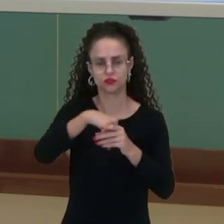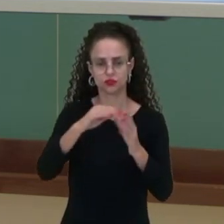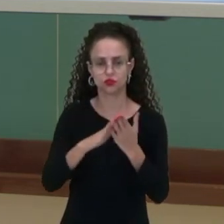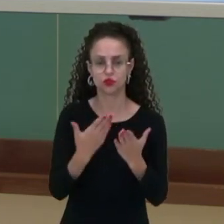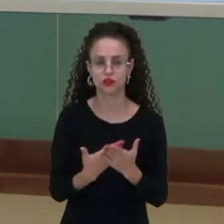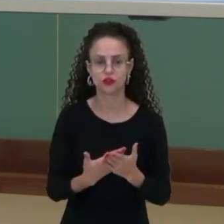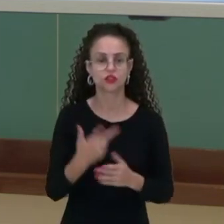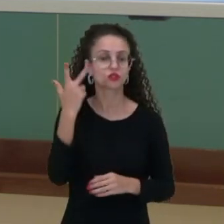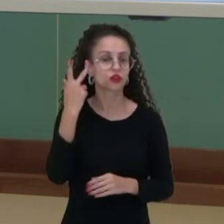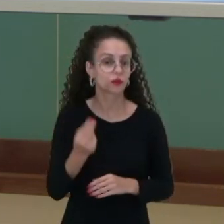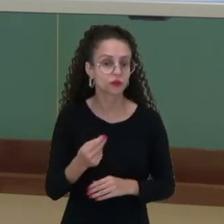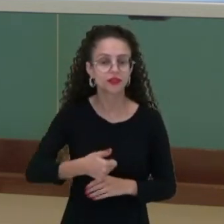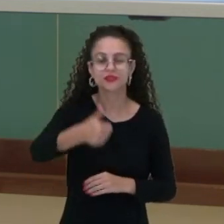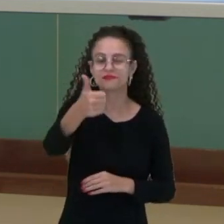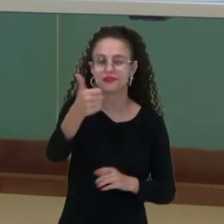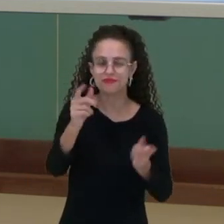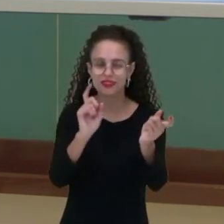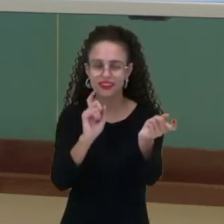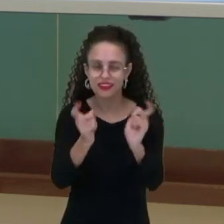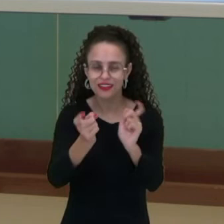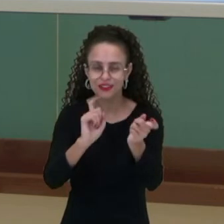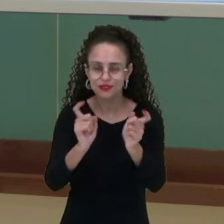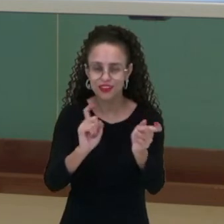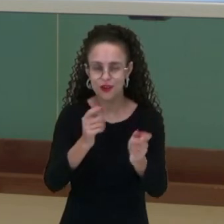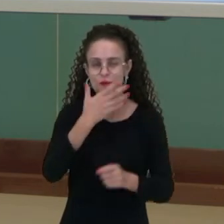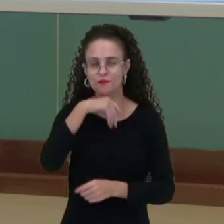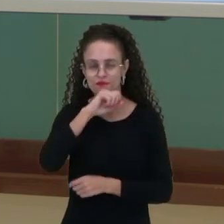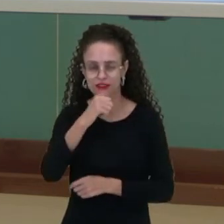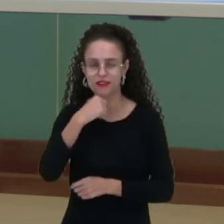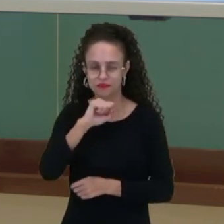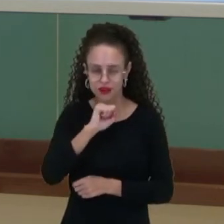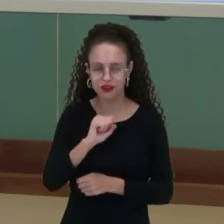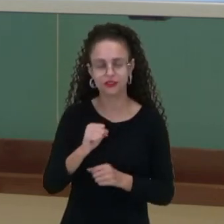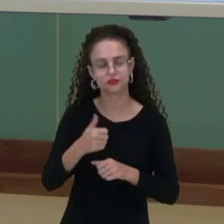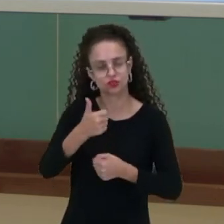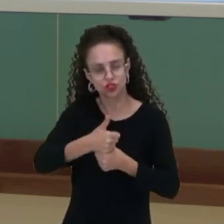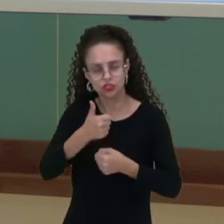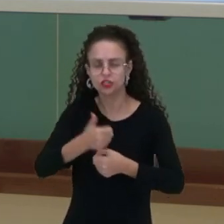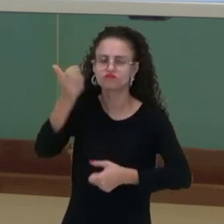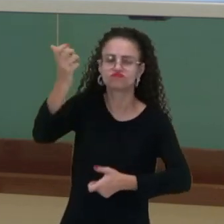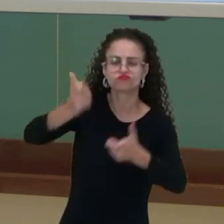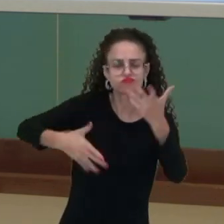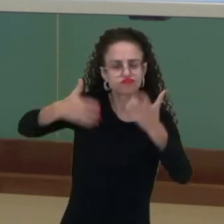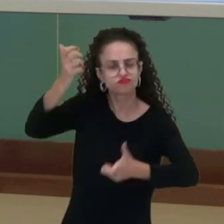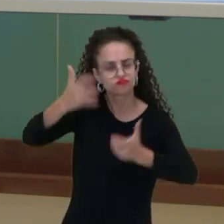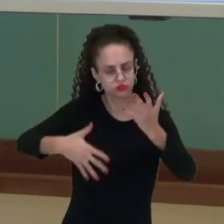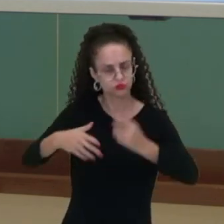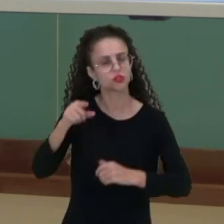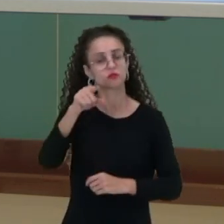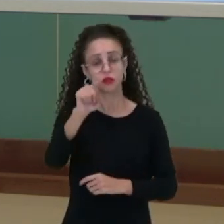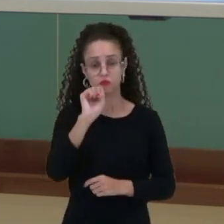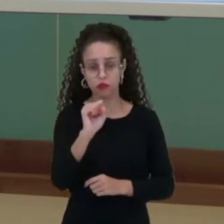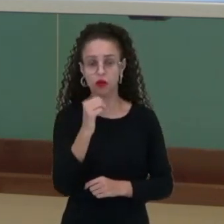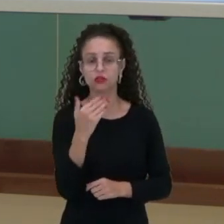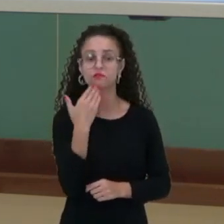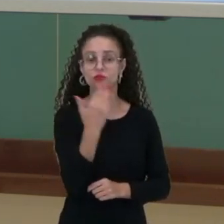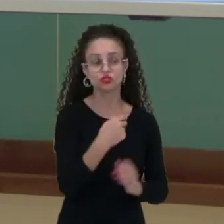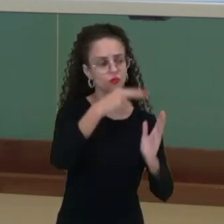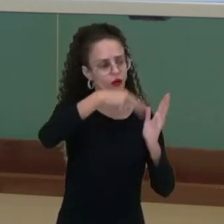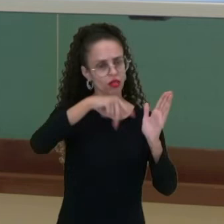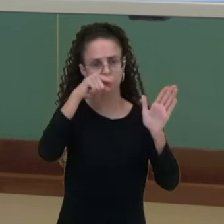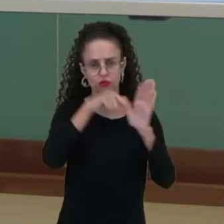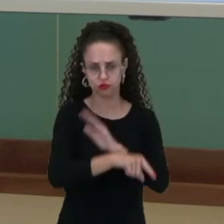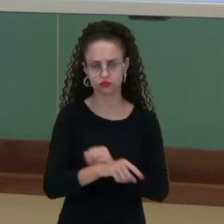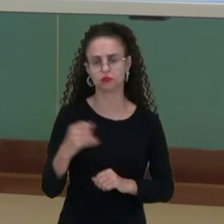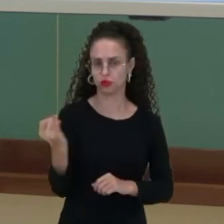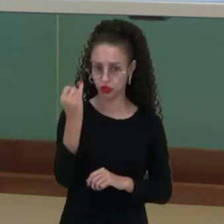Normalmente, na primeira reunião ali dos pais com a direção, é apresentado, até comentado sobre ela. Mas você pode depois aprofundar melhor. Acho